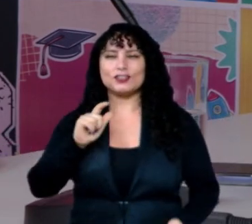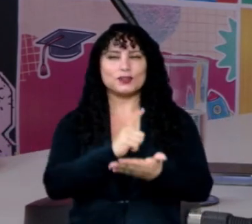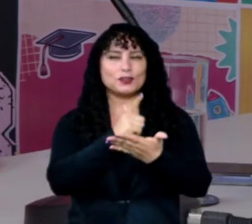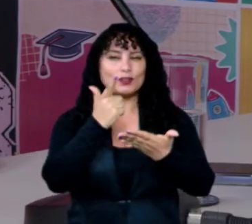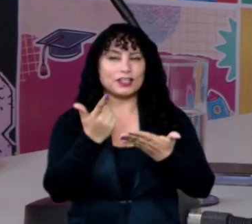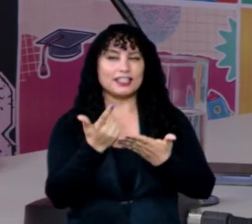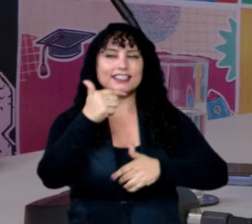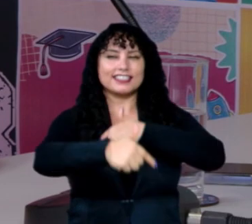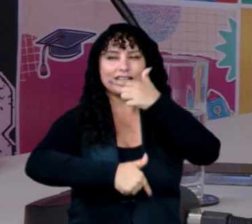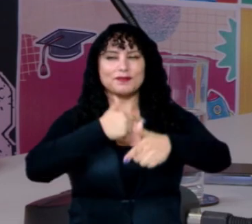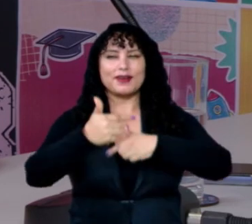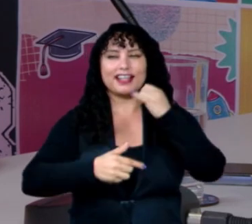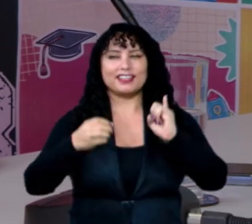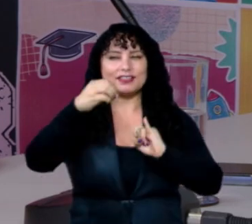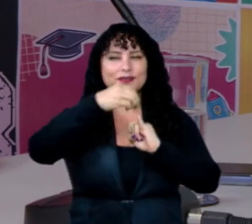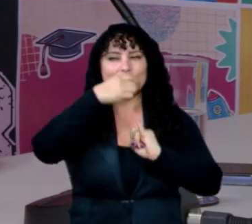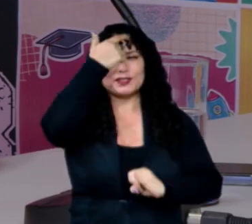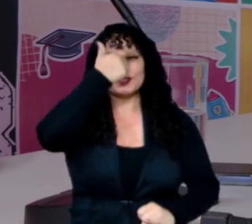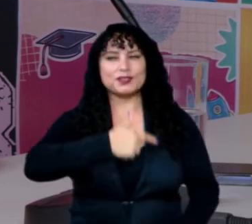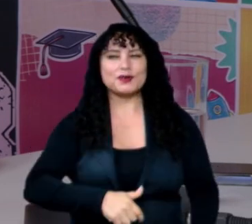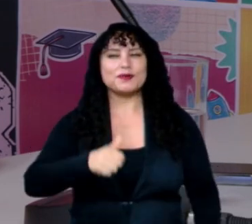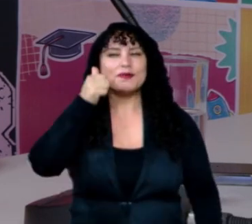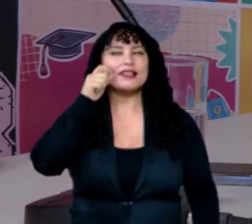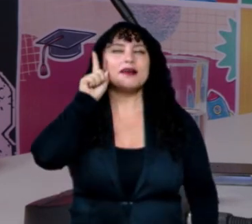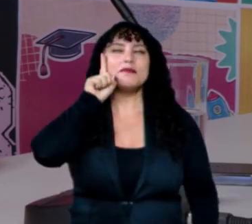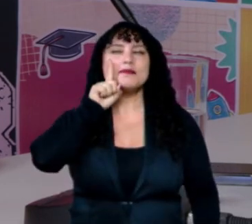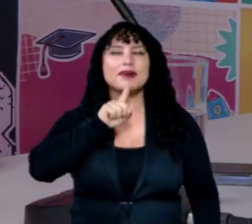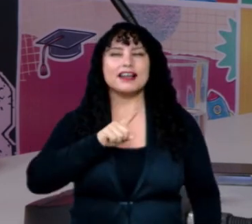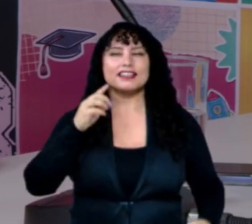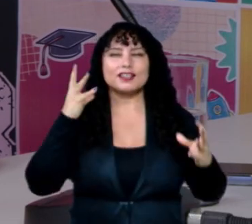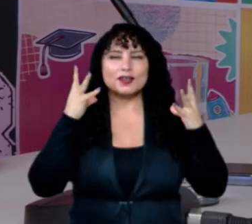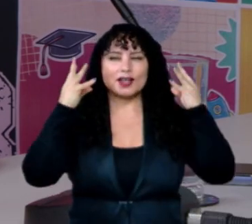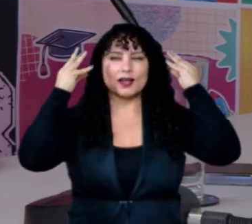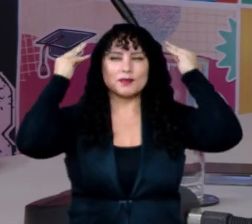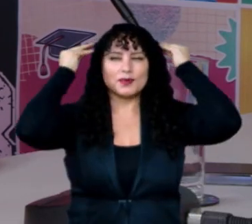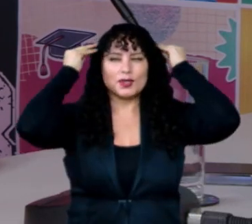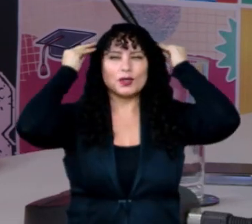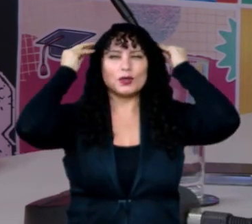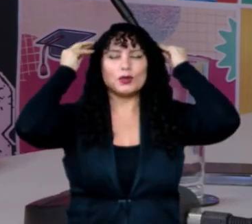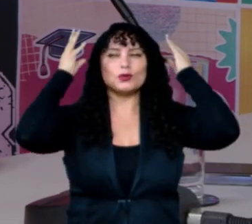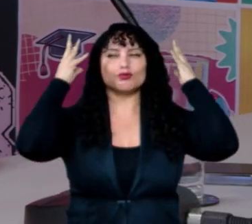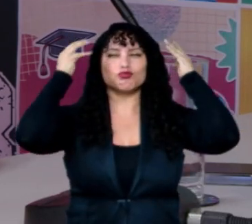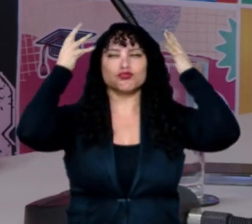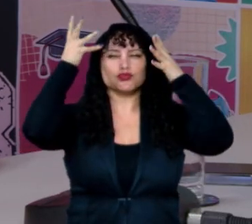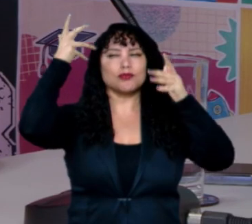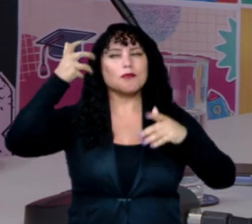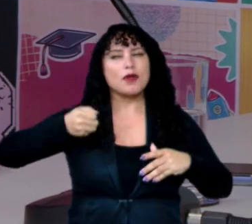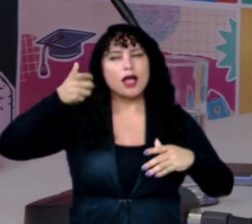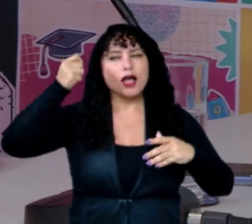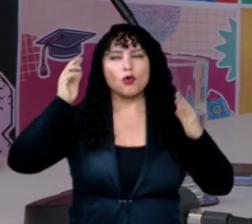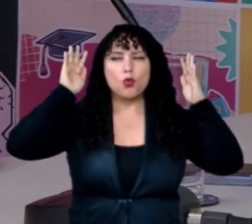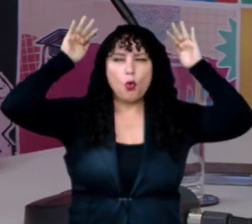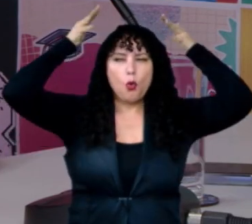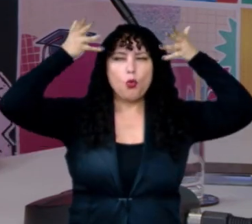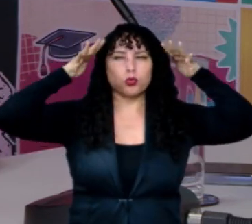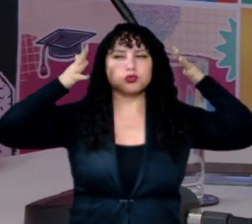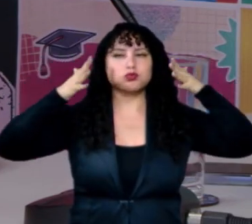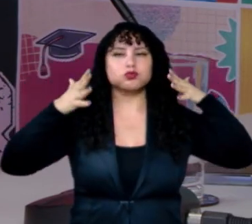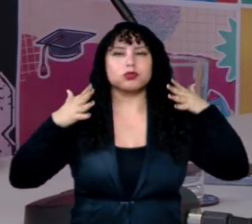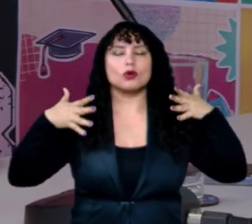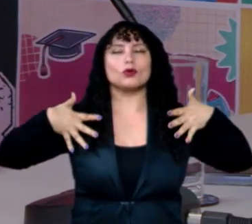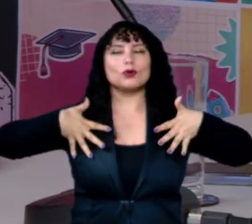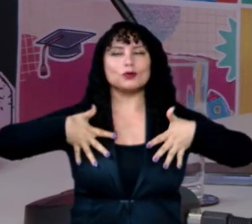do IFB, sou uma mulher parda que tem os cabelos grisalhos bem curtos, ondulados. Eu